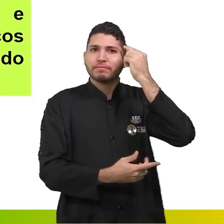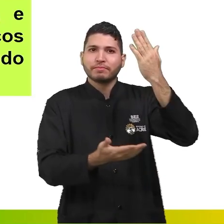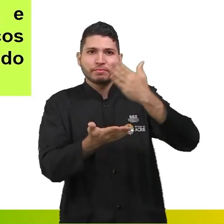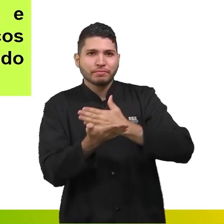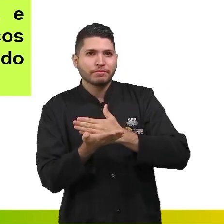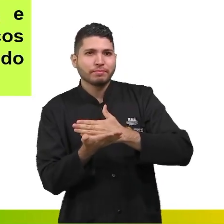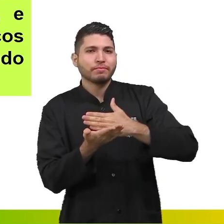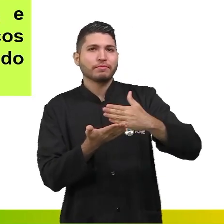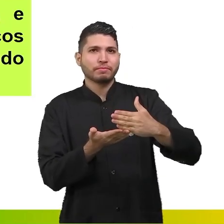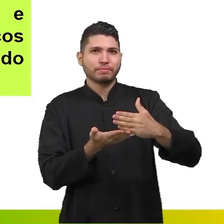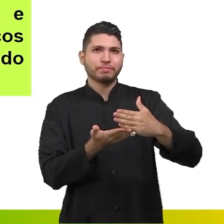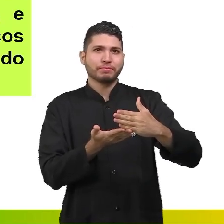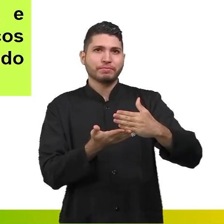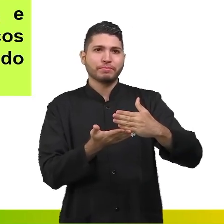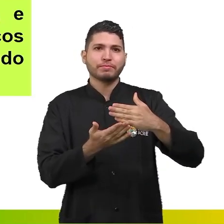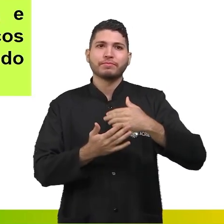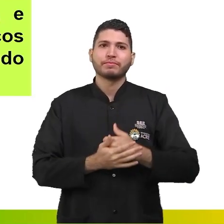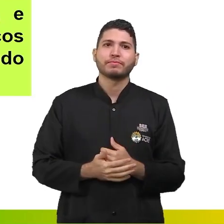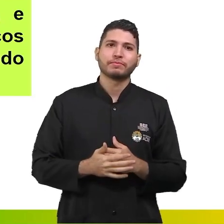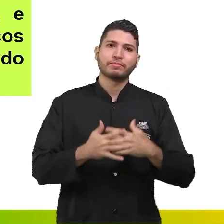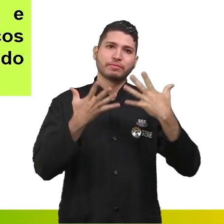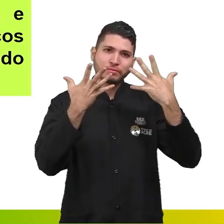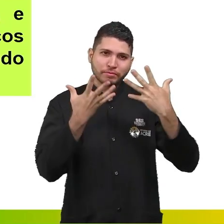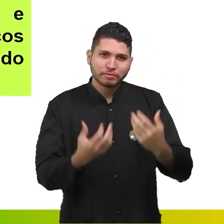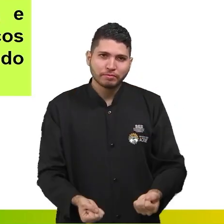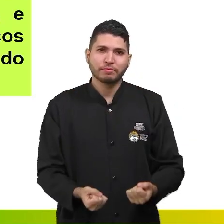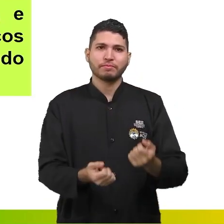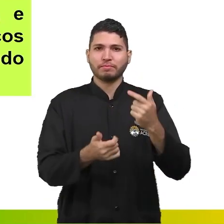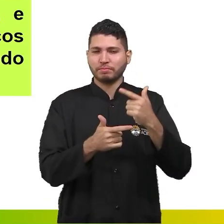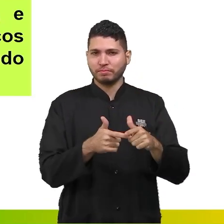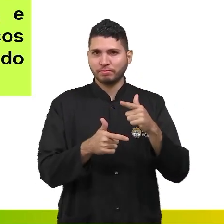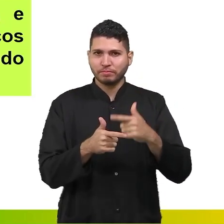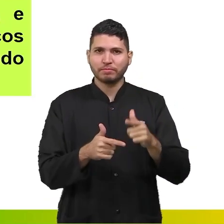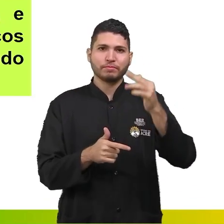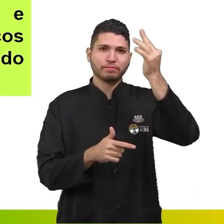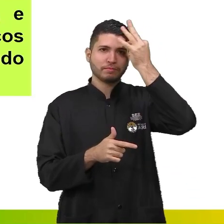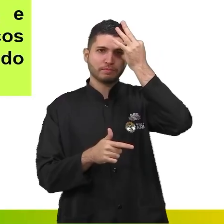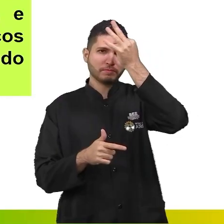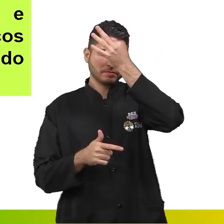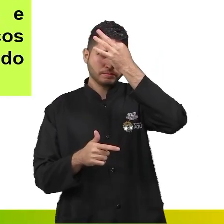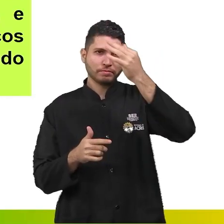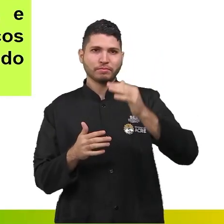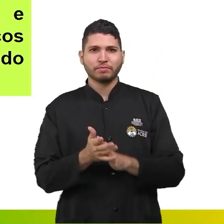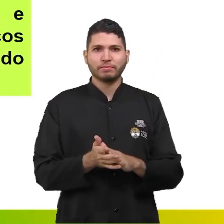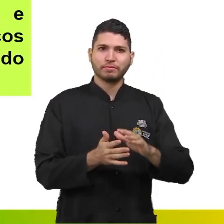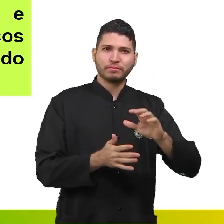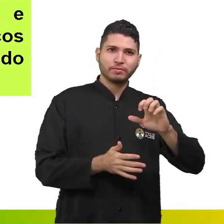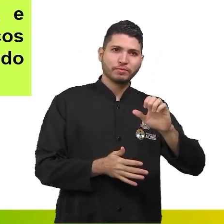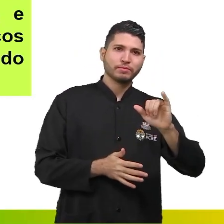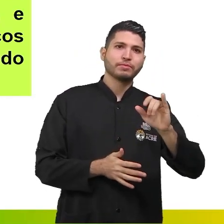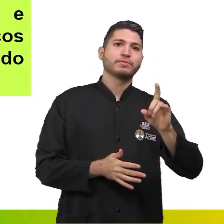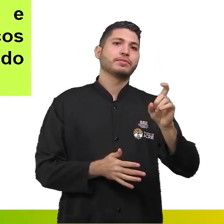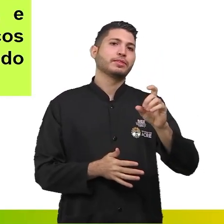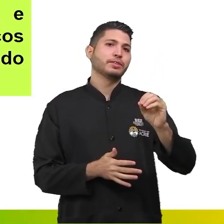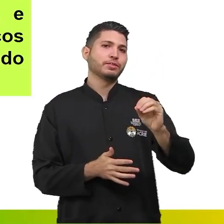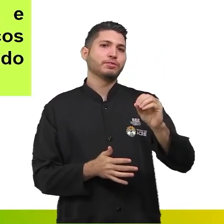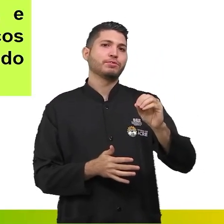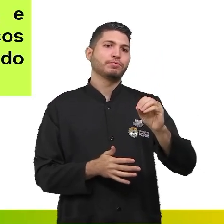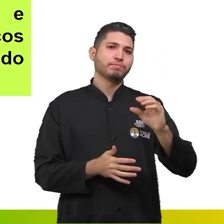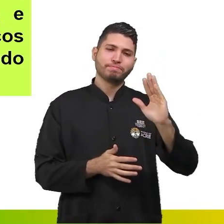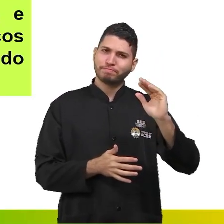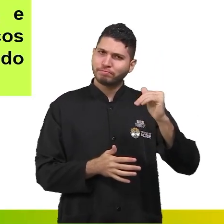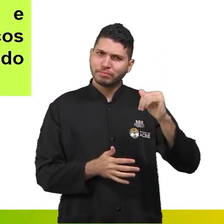começar, eu devo dizer o seguinte: reconhecer problemas filosóficos para além do eixo europeu